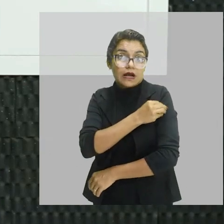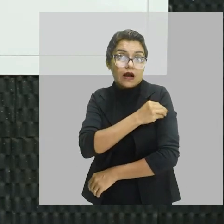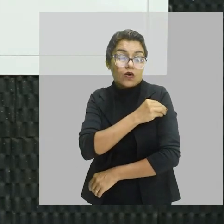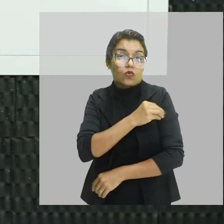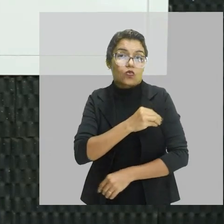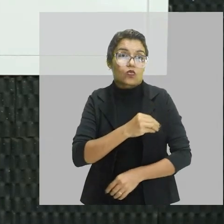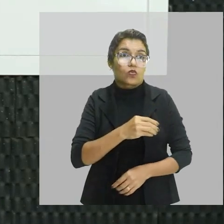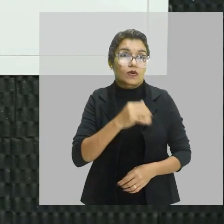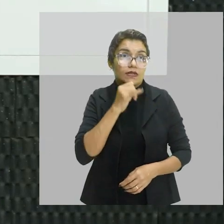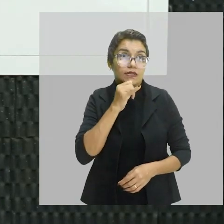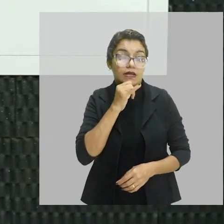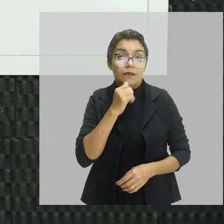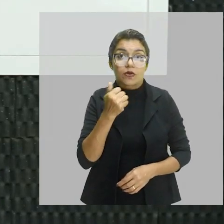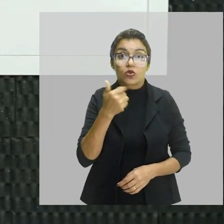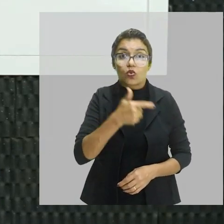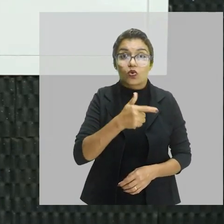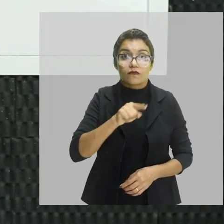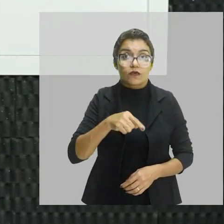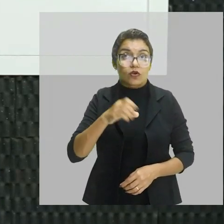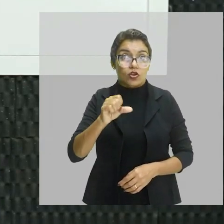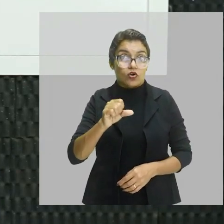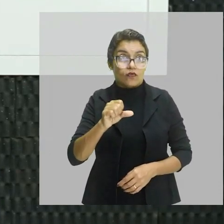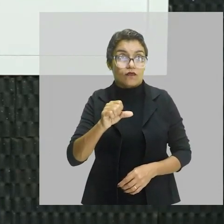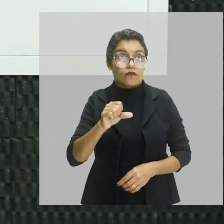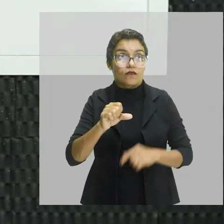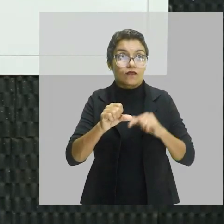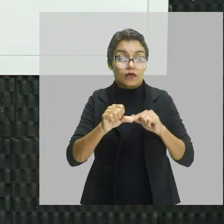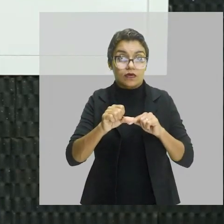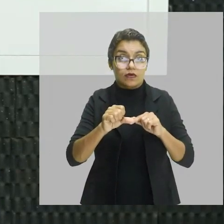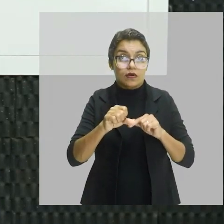12,9 segundos. Ou seja, ele consegue fazer mais rapidamente